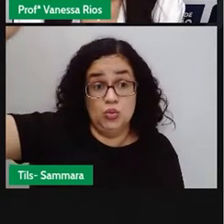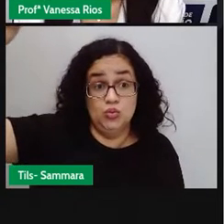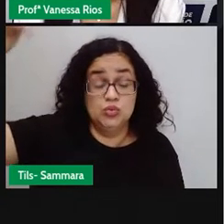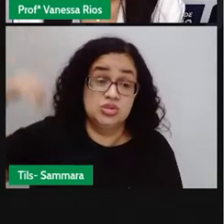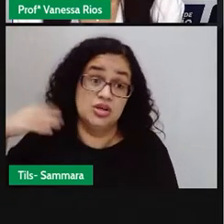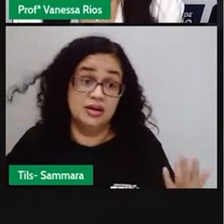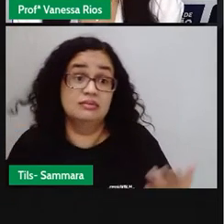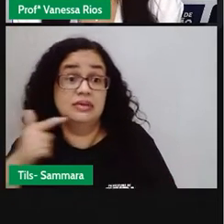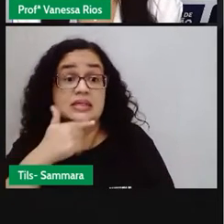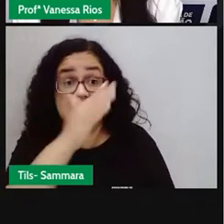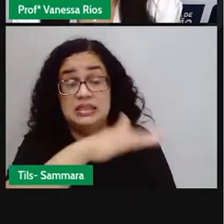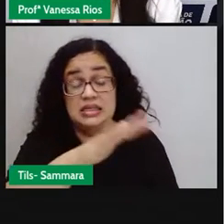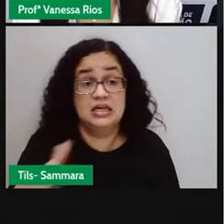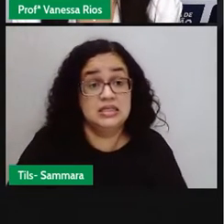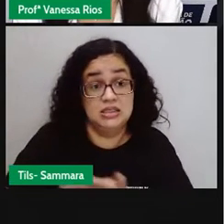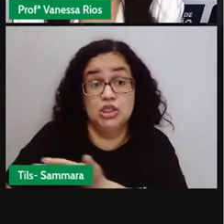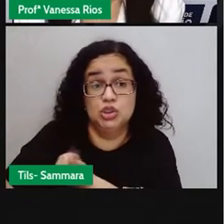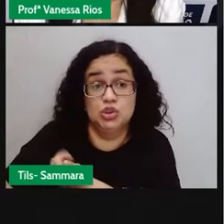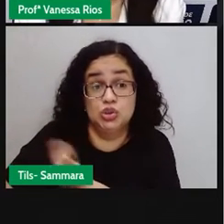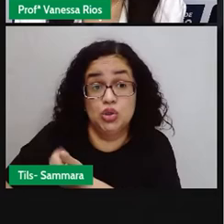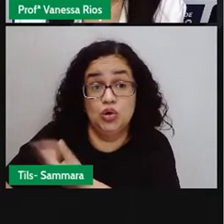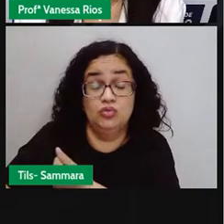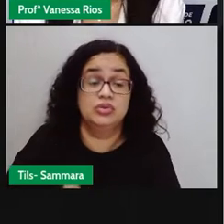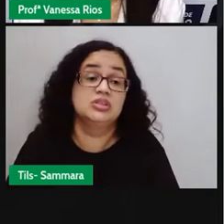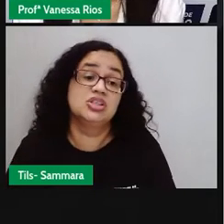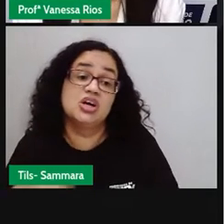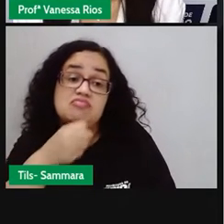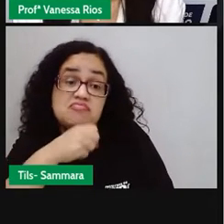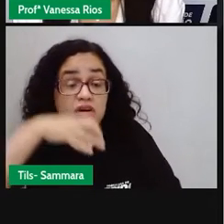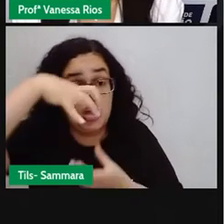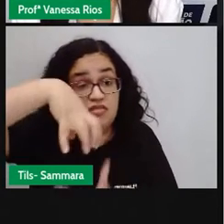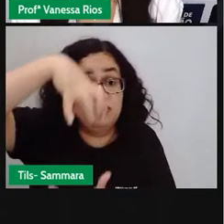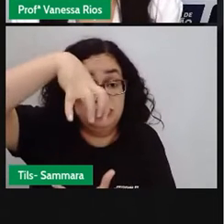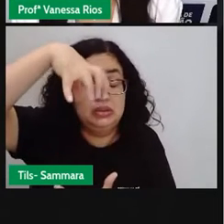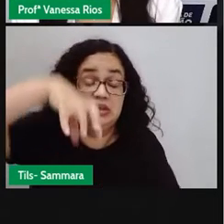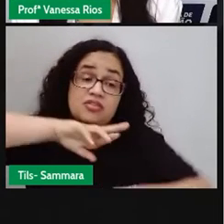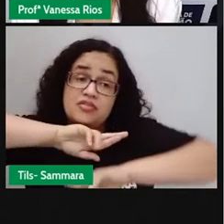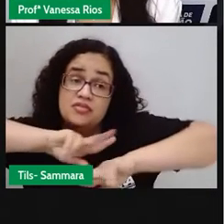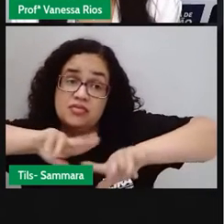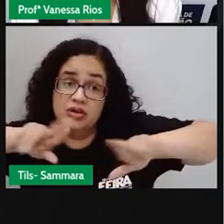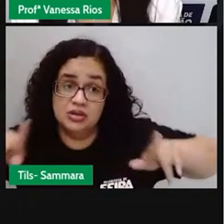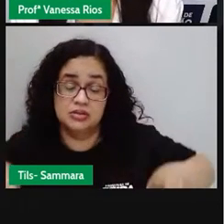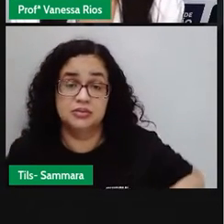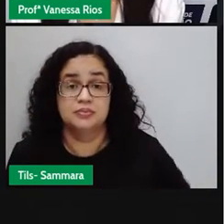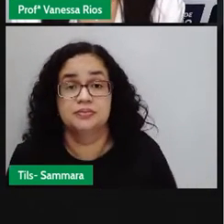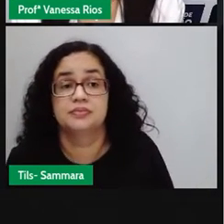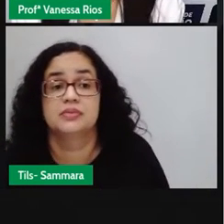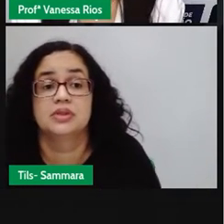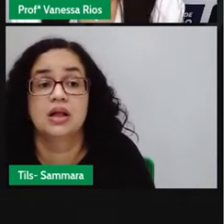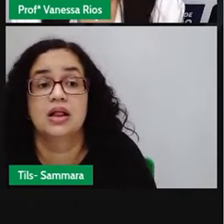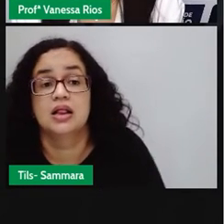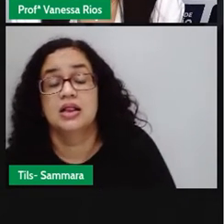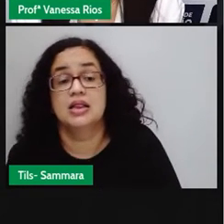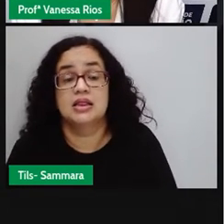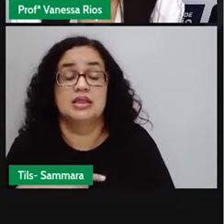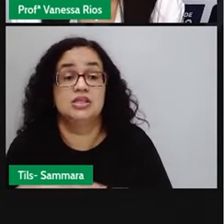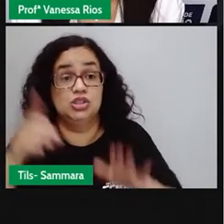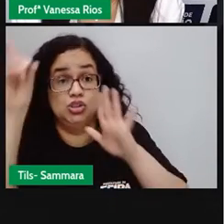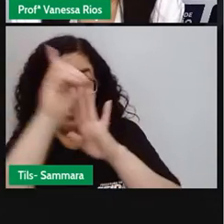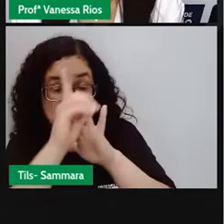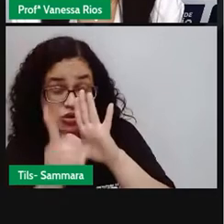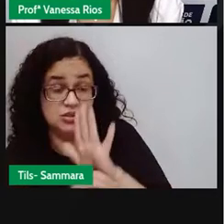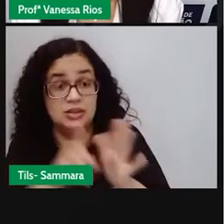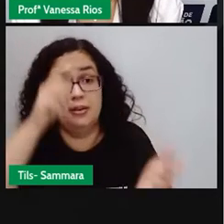ainda é criança, a quem é adolescente, a quem já é idoso. Então, existem aí variações, existem aí direitos